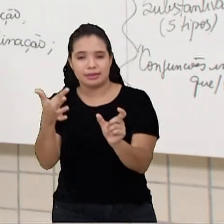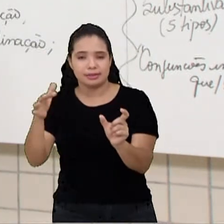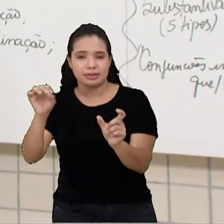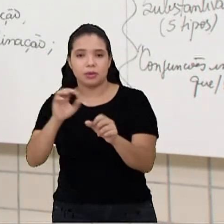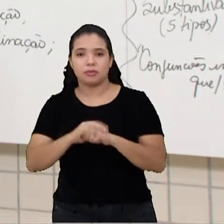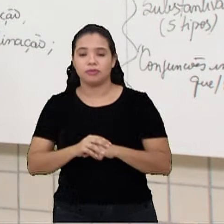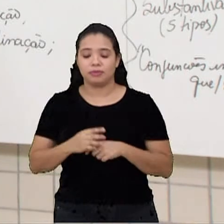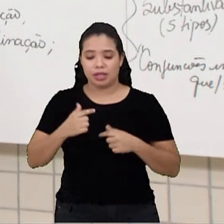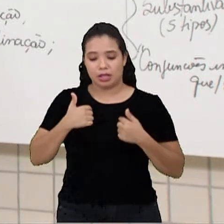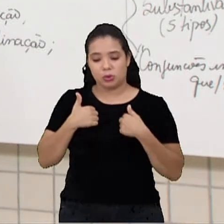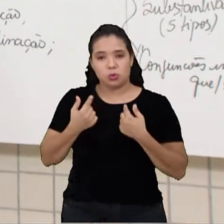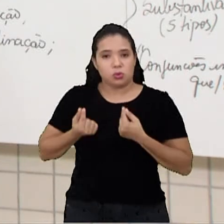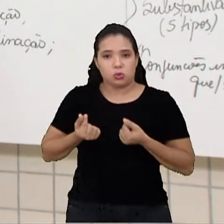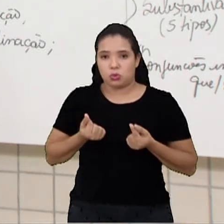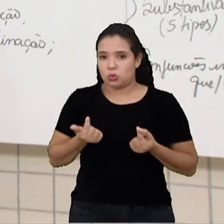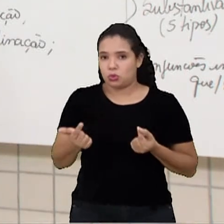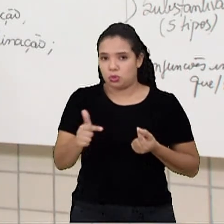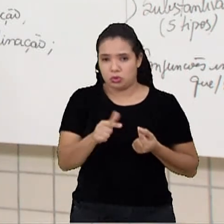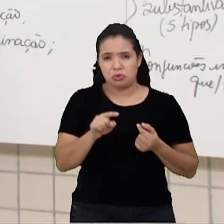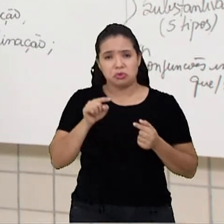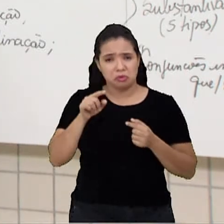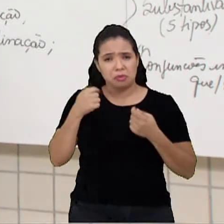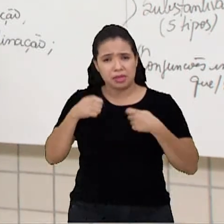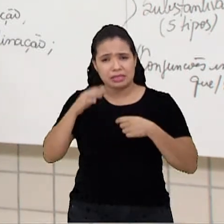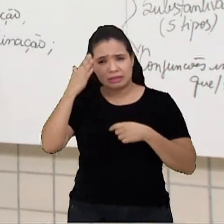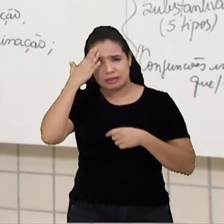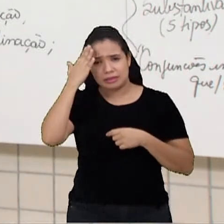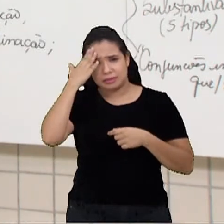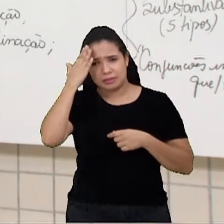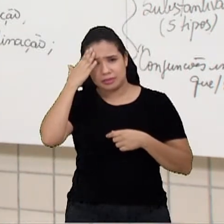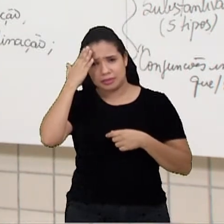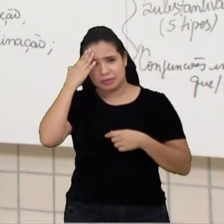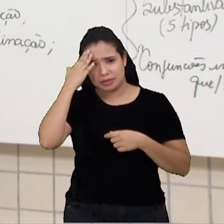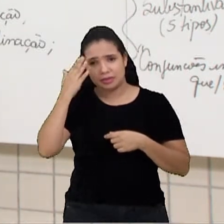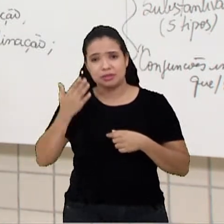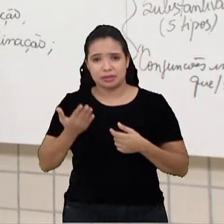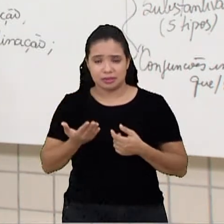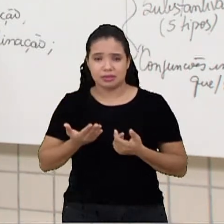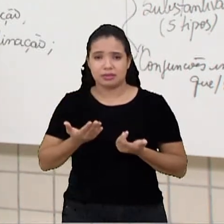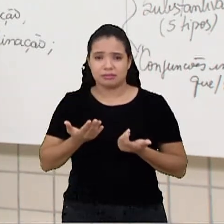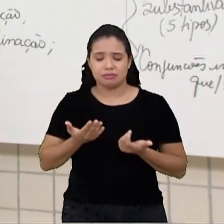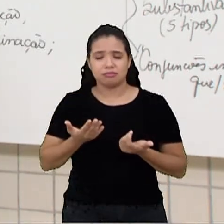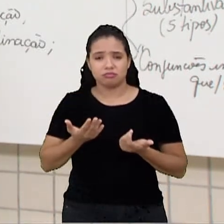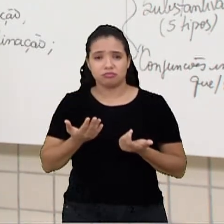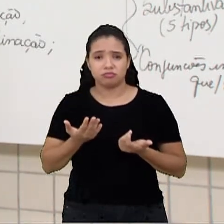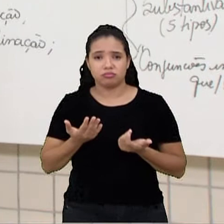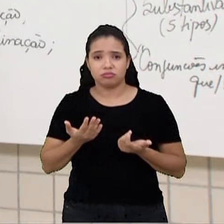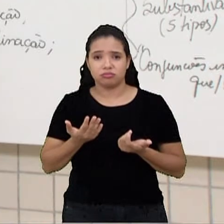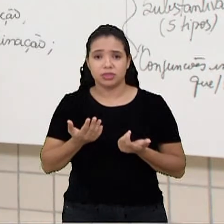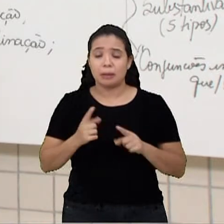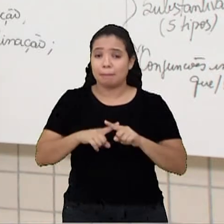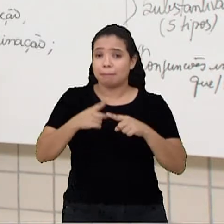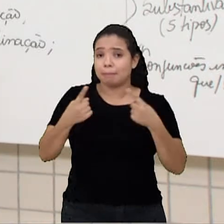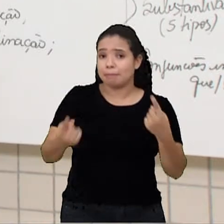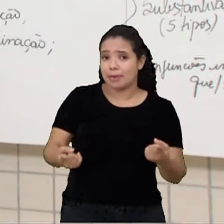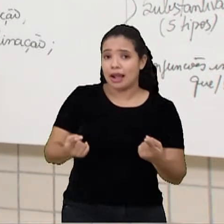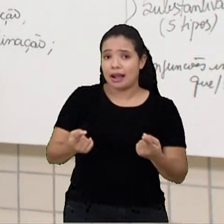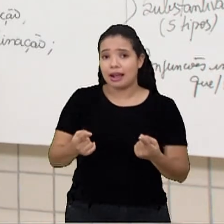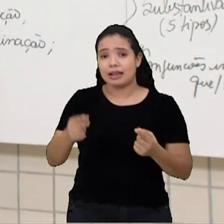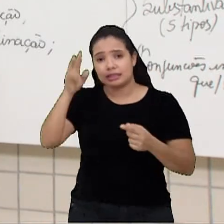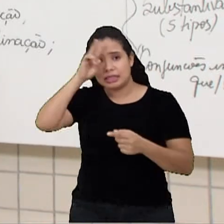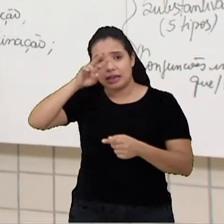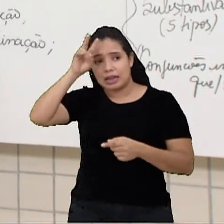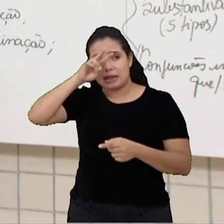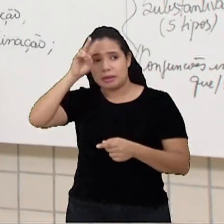sem dinheiro, meu anjo. Vê se entende. Eu tenho os verbos estou, entende. Mas me lembrei deste